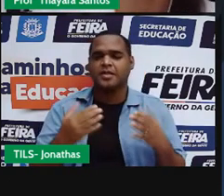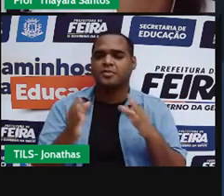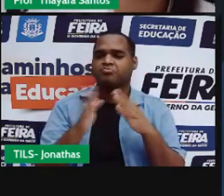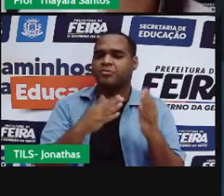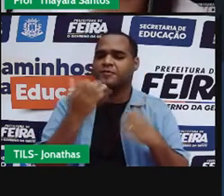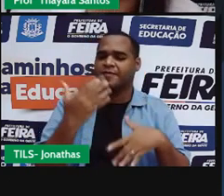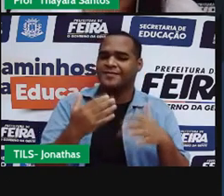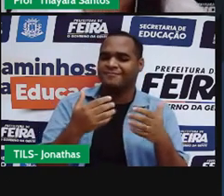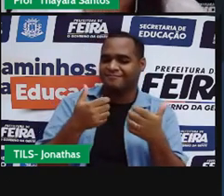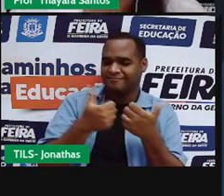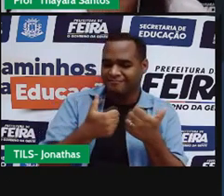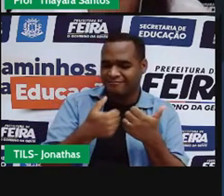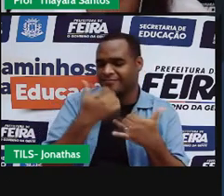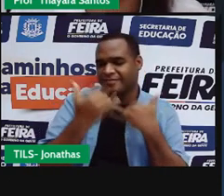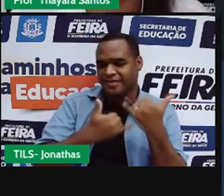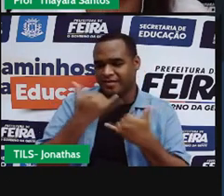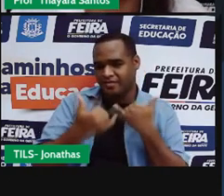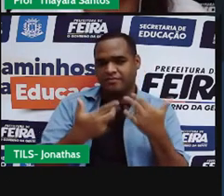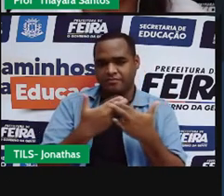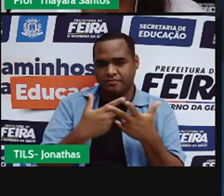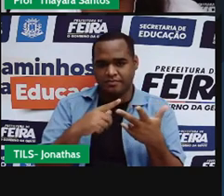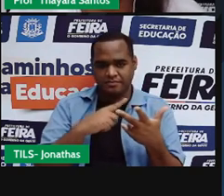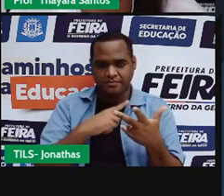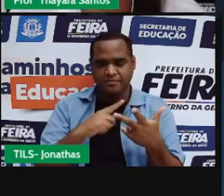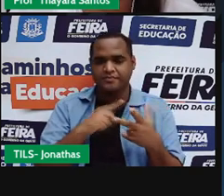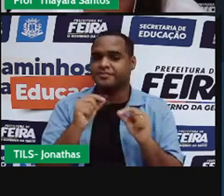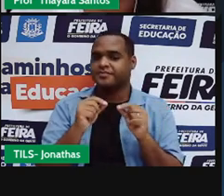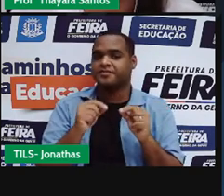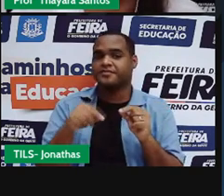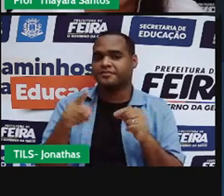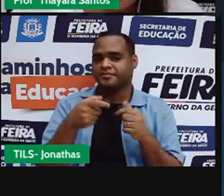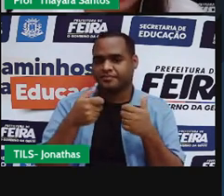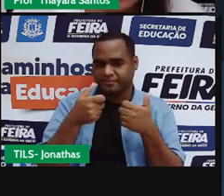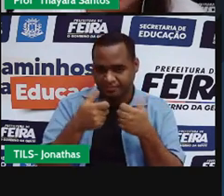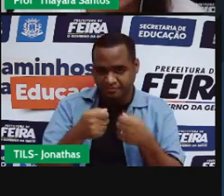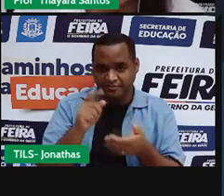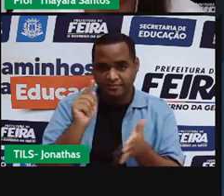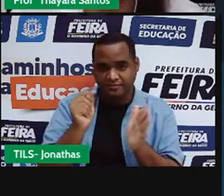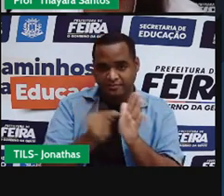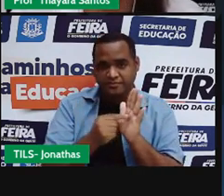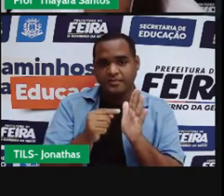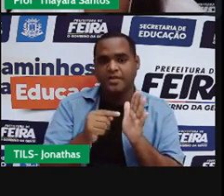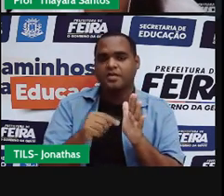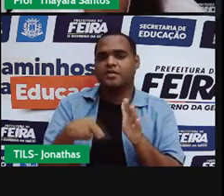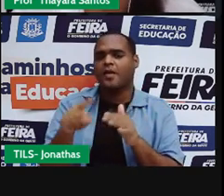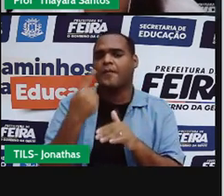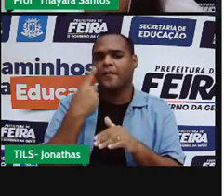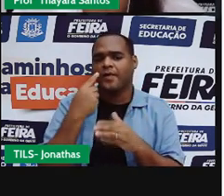esse joguinho aqui para vocês. Eu vou clicar nele só para vocês verem como é que ele vai funcionar.